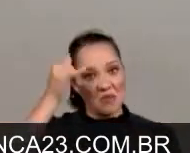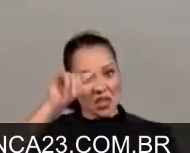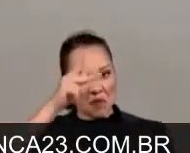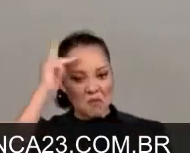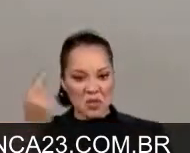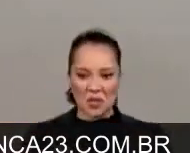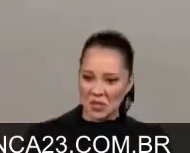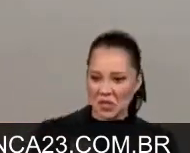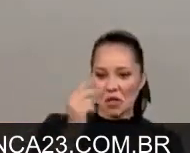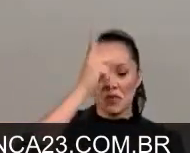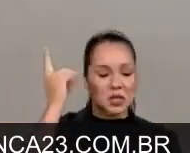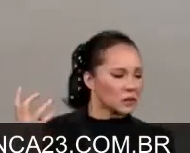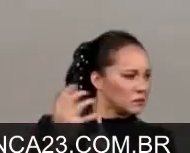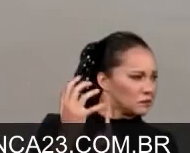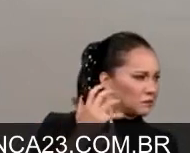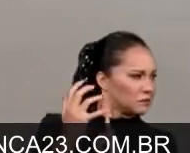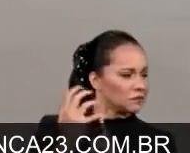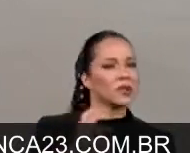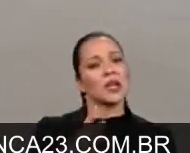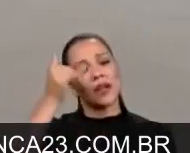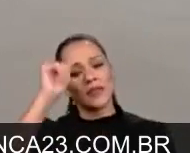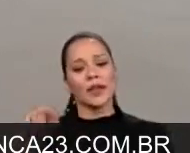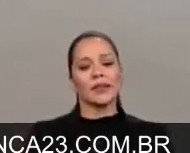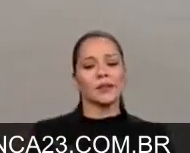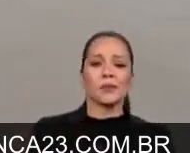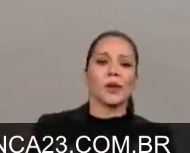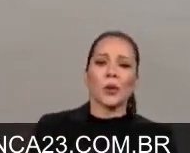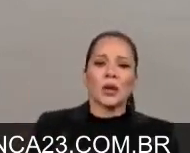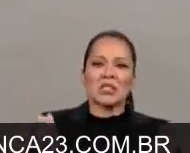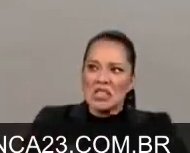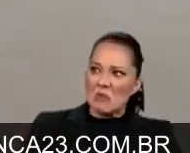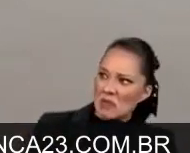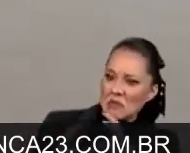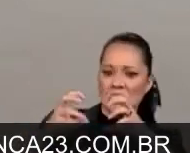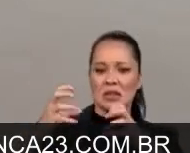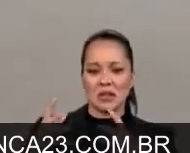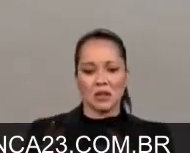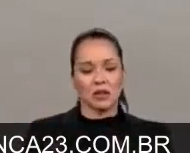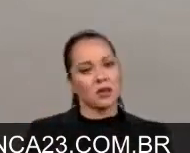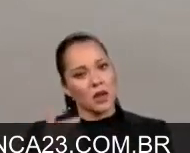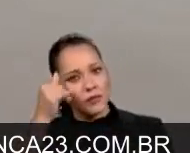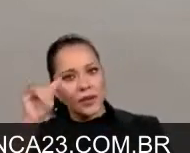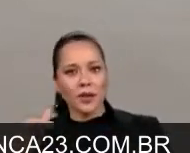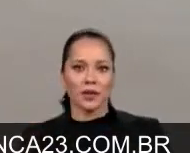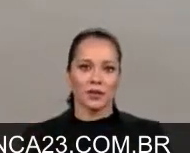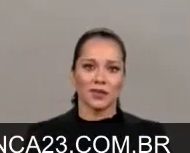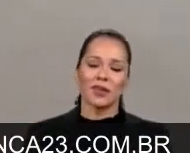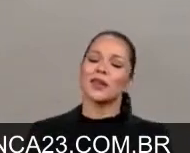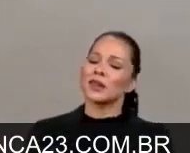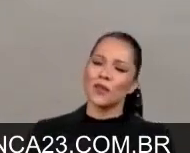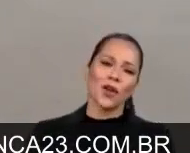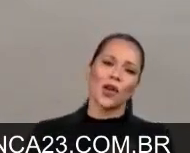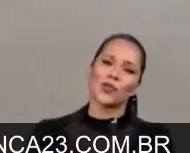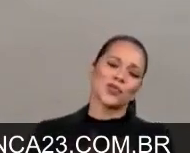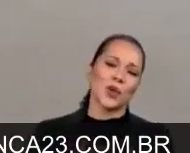tóxicas, situações de muita pressão, situações potenciais de brigas, eventualmente. Então, isso vai